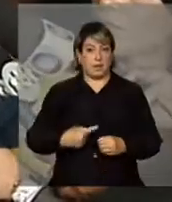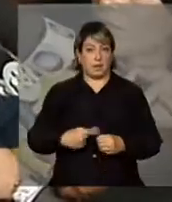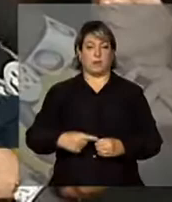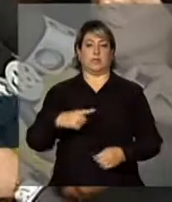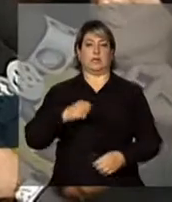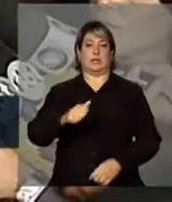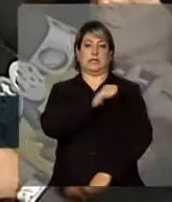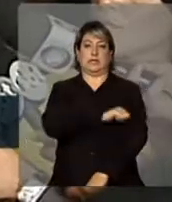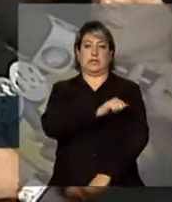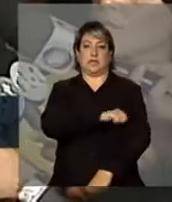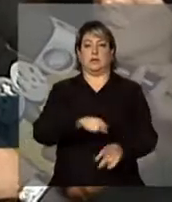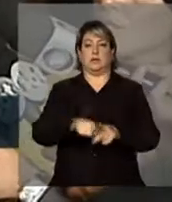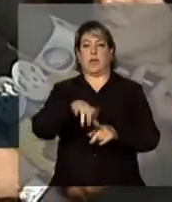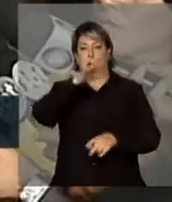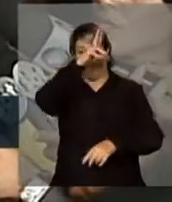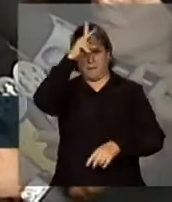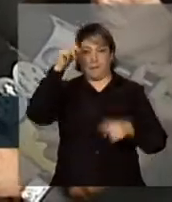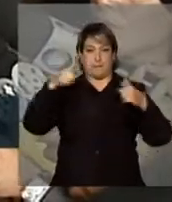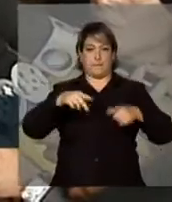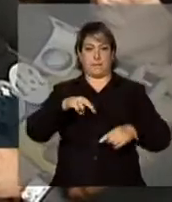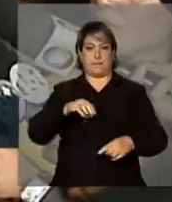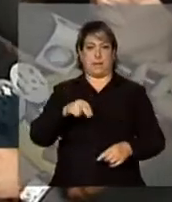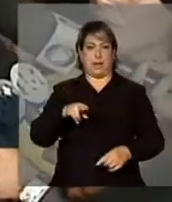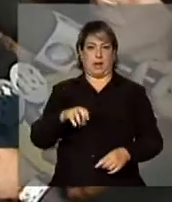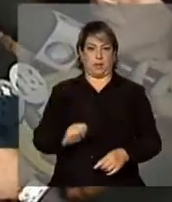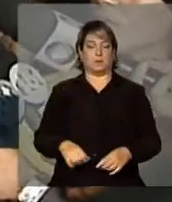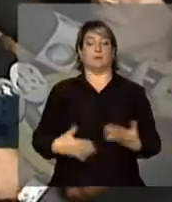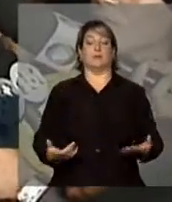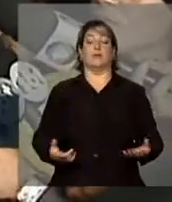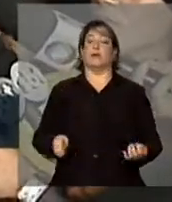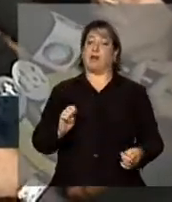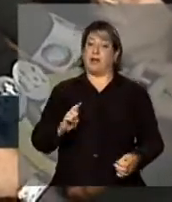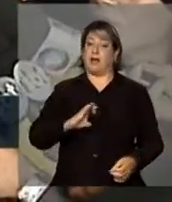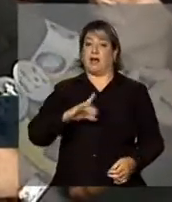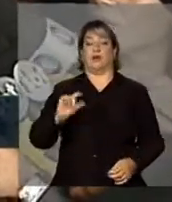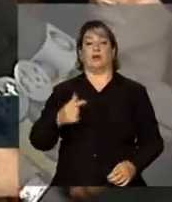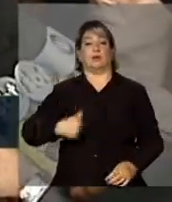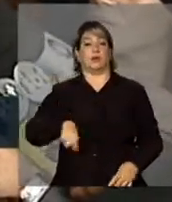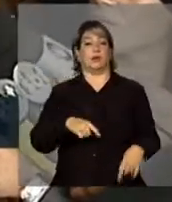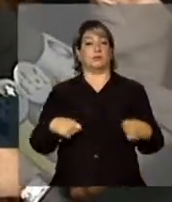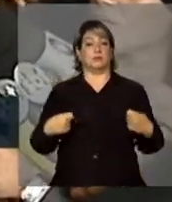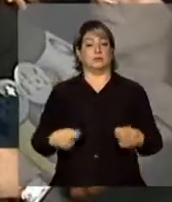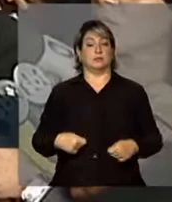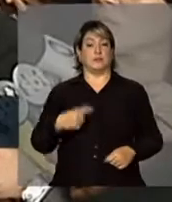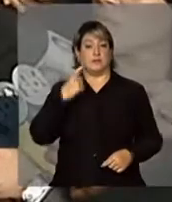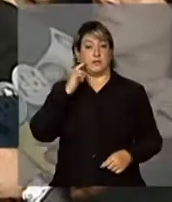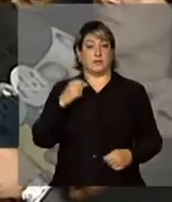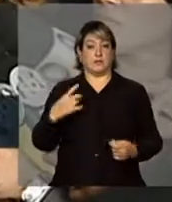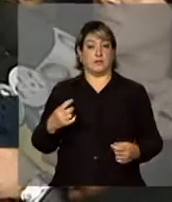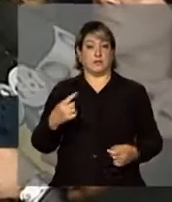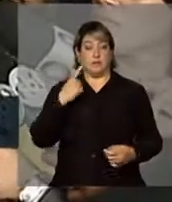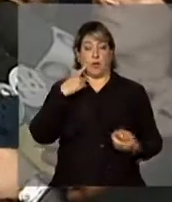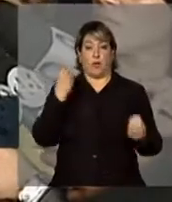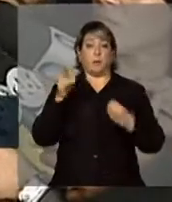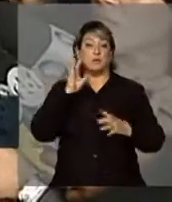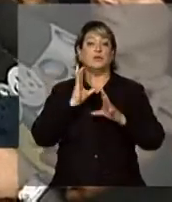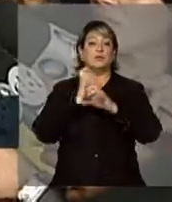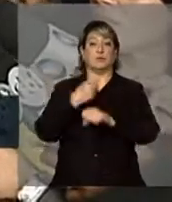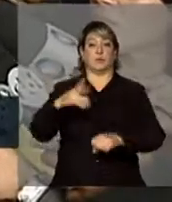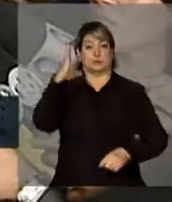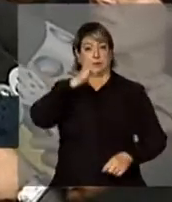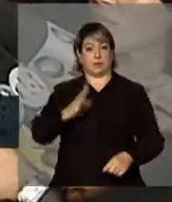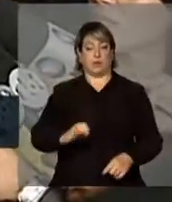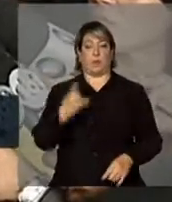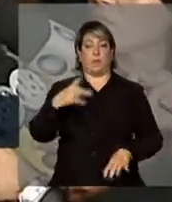para o Rio de Janeiro, entram para Manaus, etc. É evidente, então, que nós temos que acolhendo a tradição histórica do Brasil de